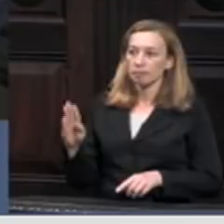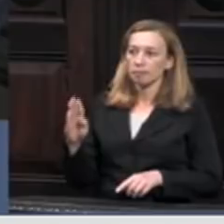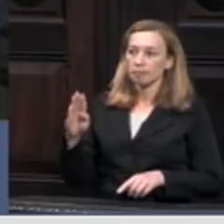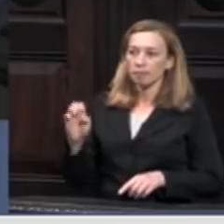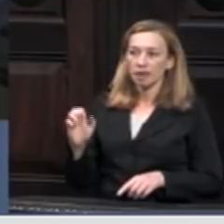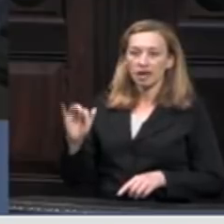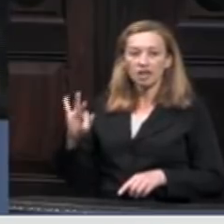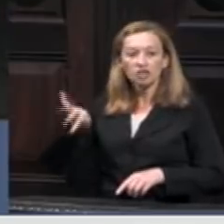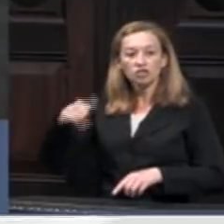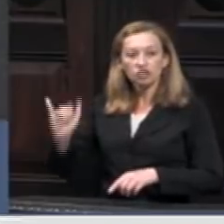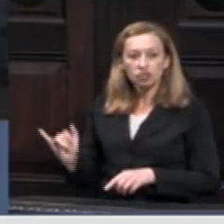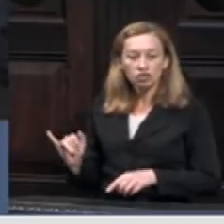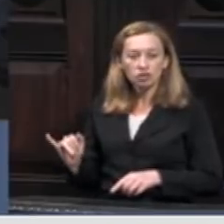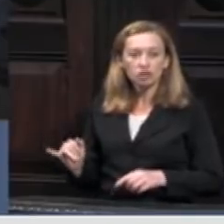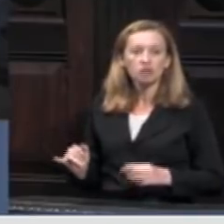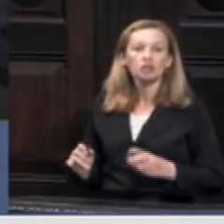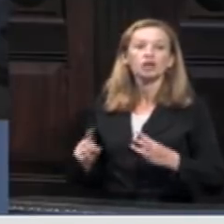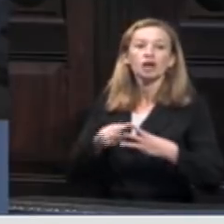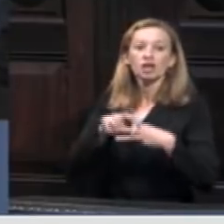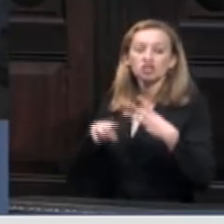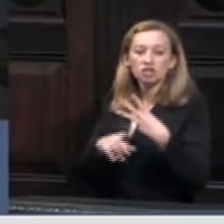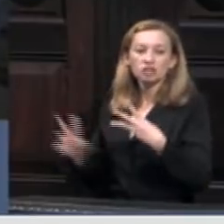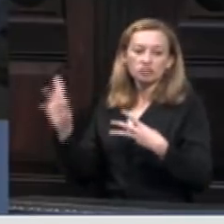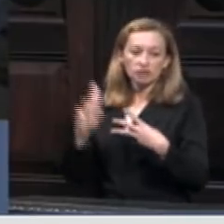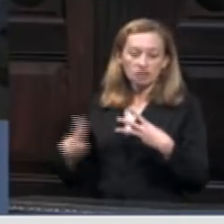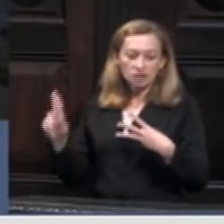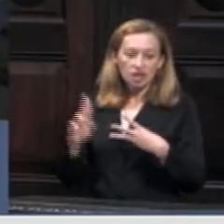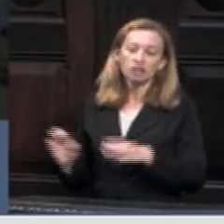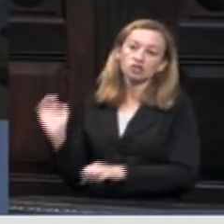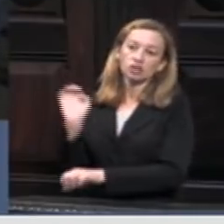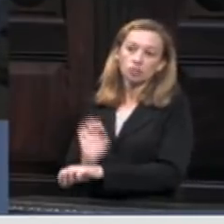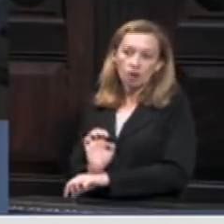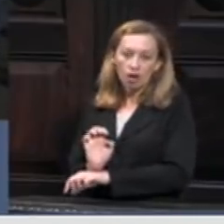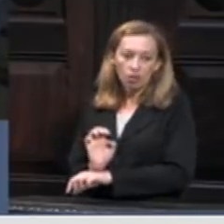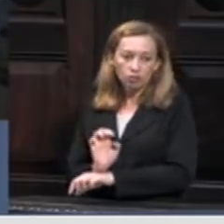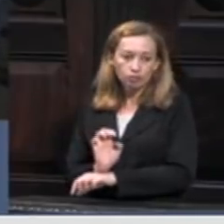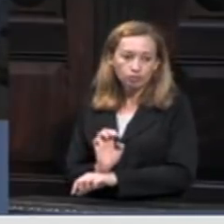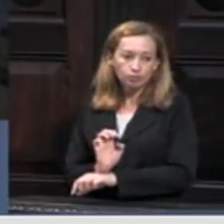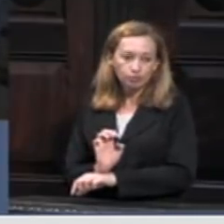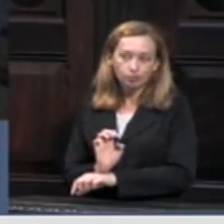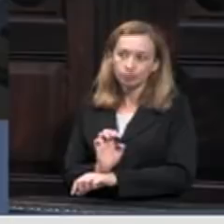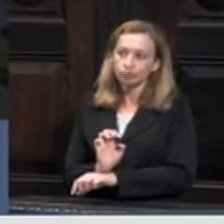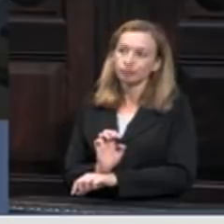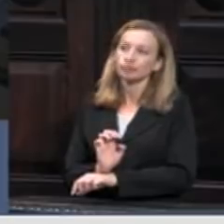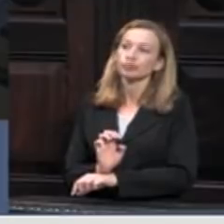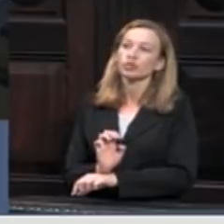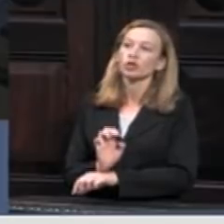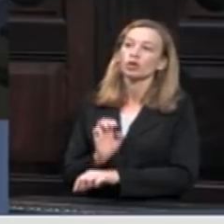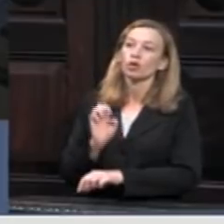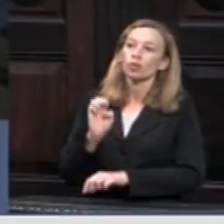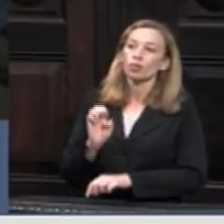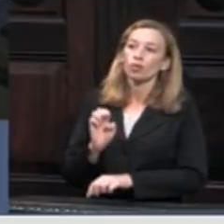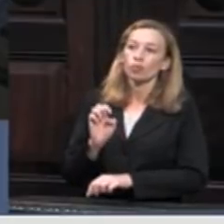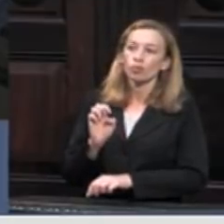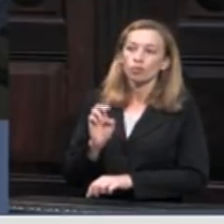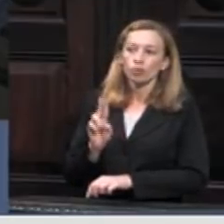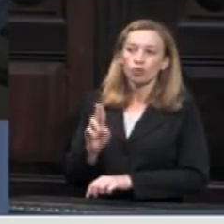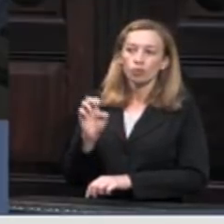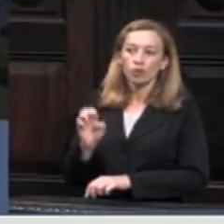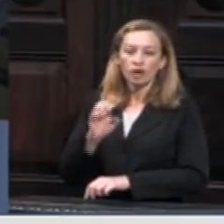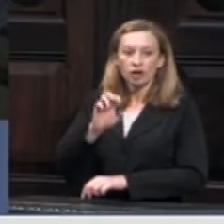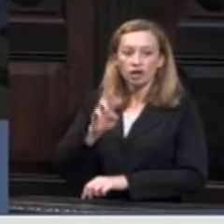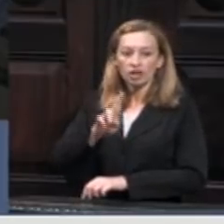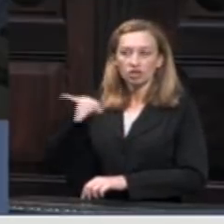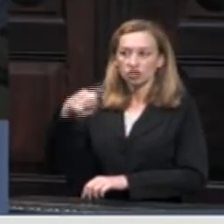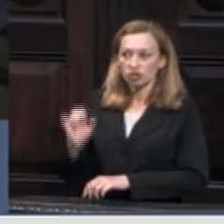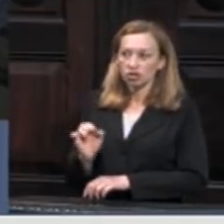uma autonomia às universidades estaduais, ao UERJ, ao ESO e ao ENF, no que diz respeito à sua